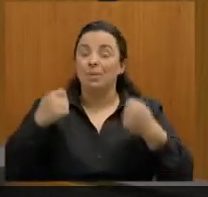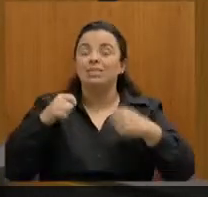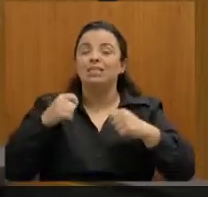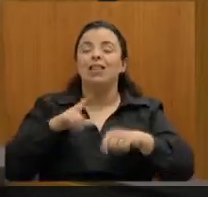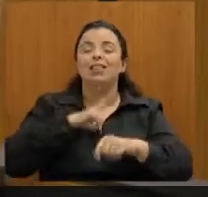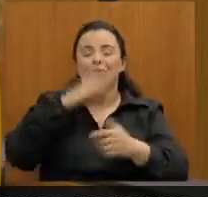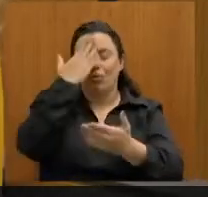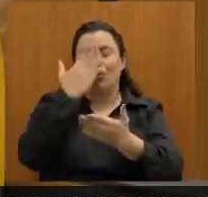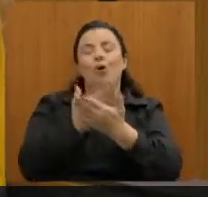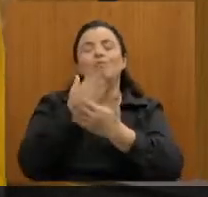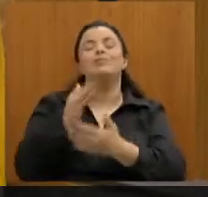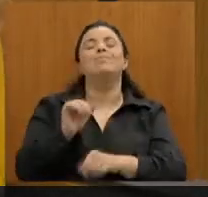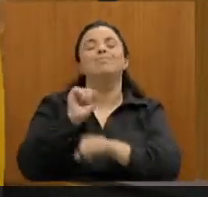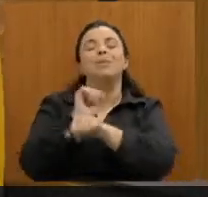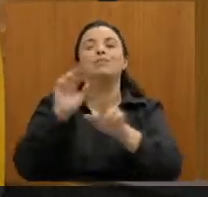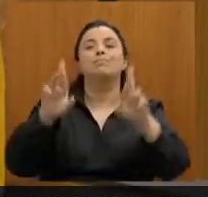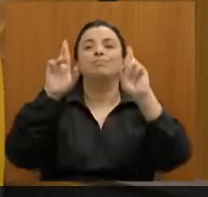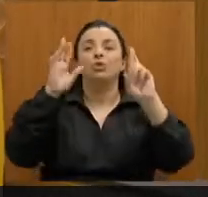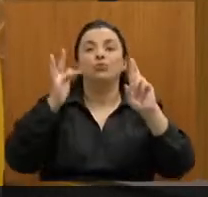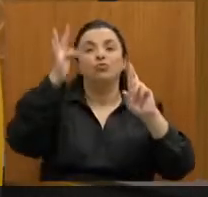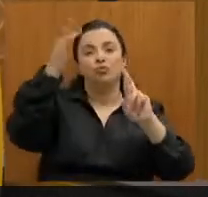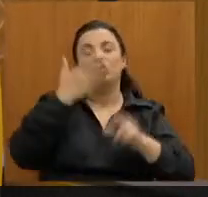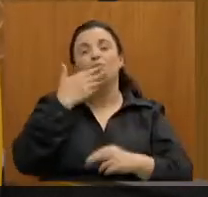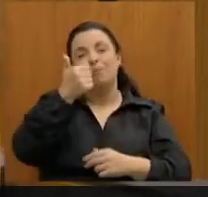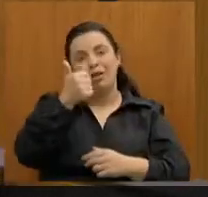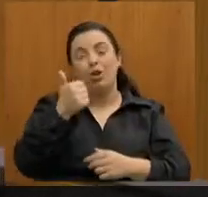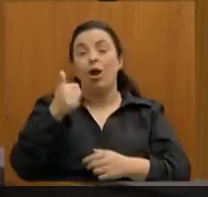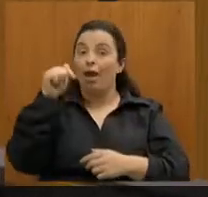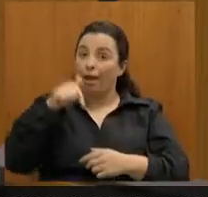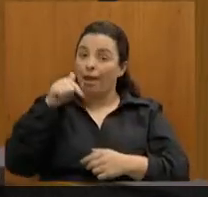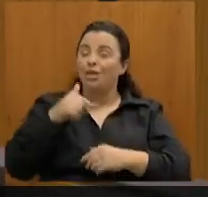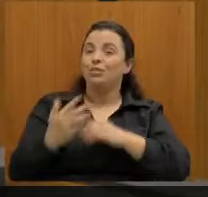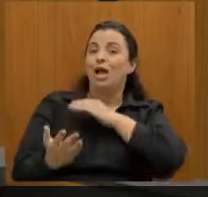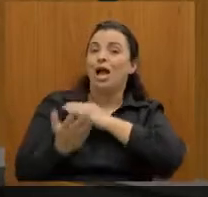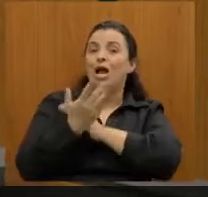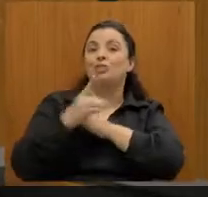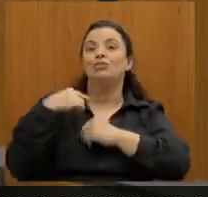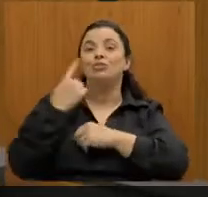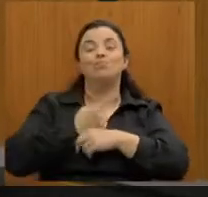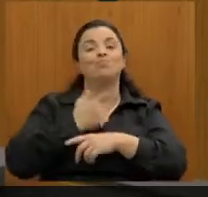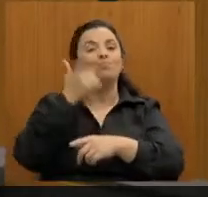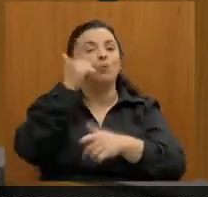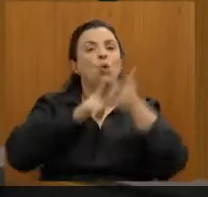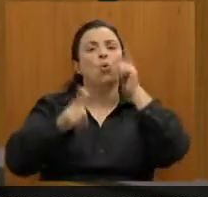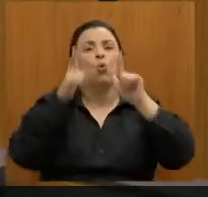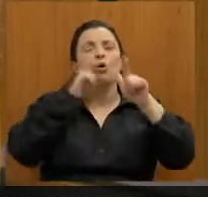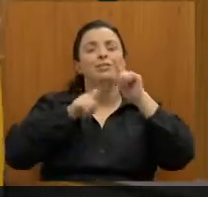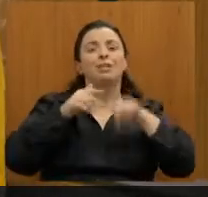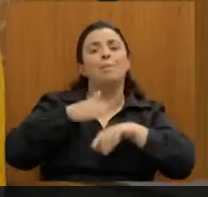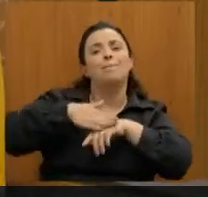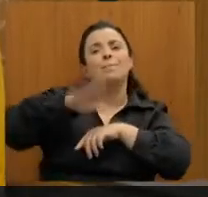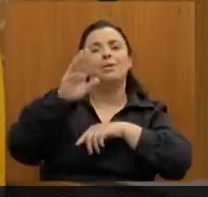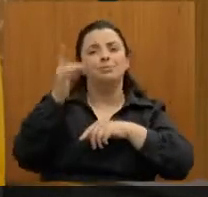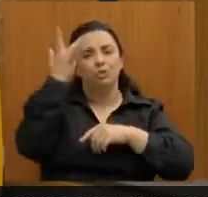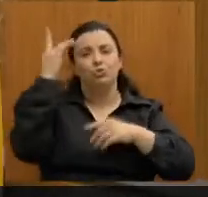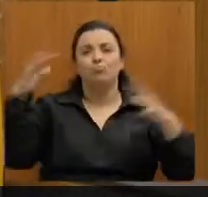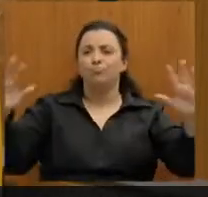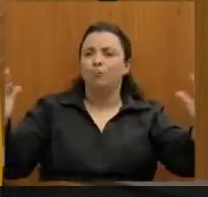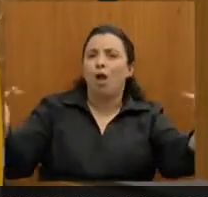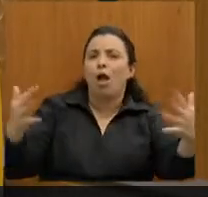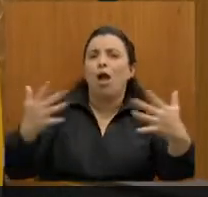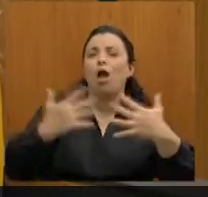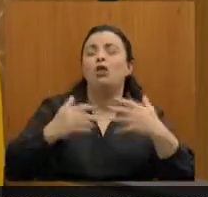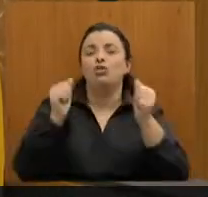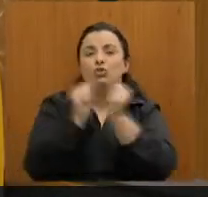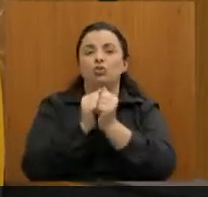então a celebração também é fundamental porque é com esperança que a gente é Conquista mais corações para lutar por um mundo melhor